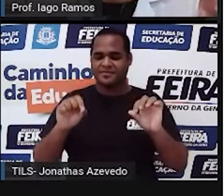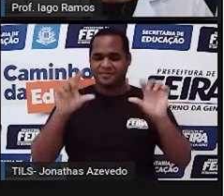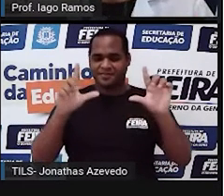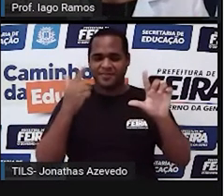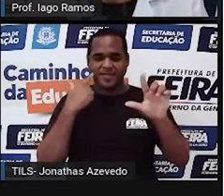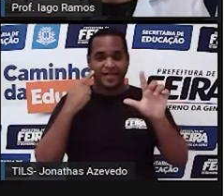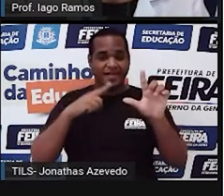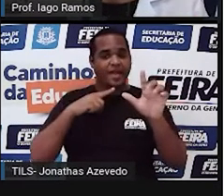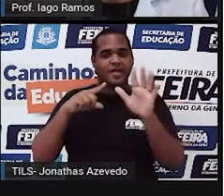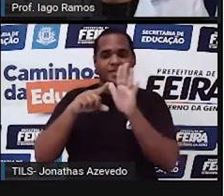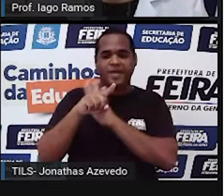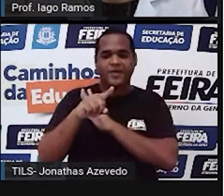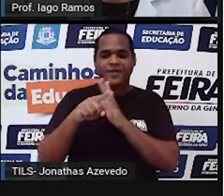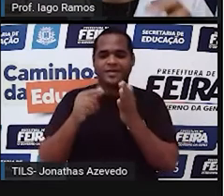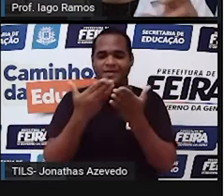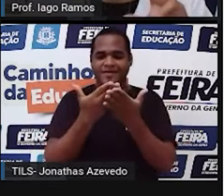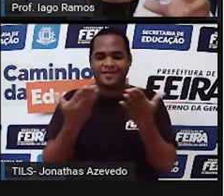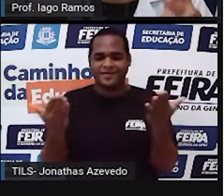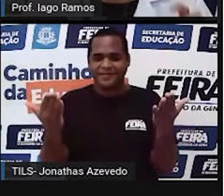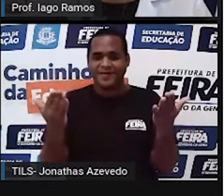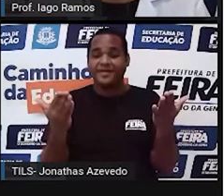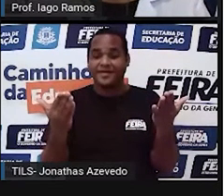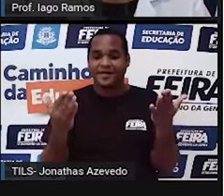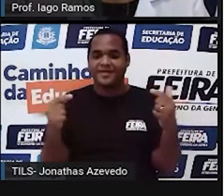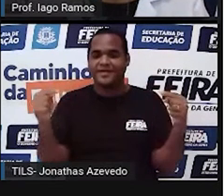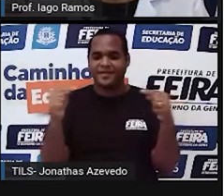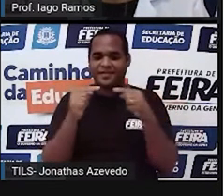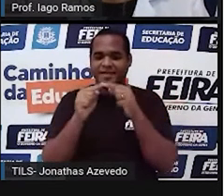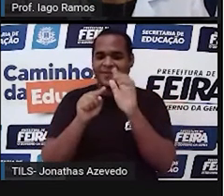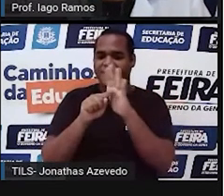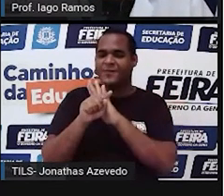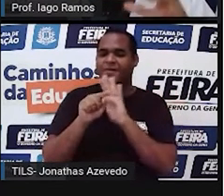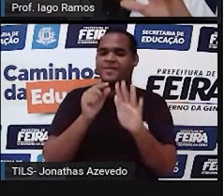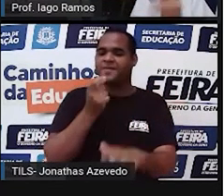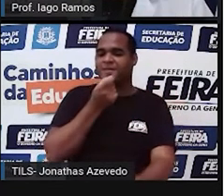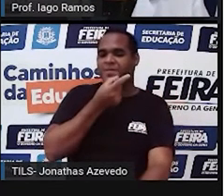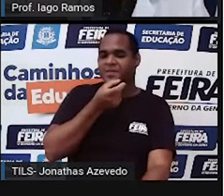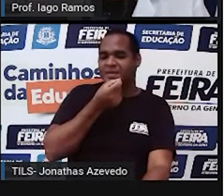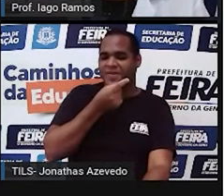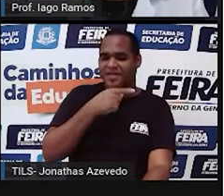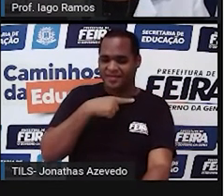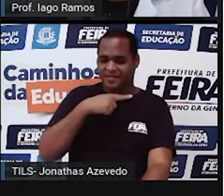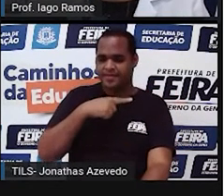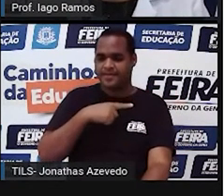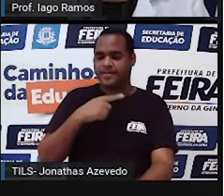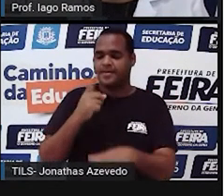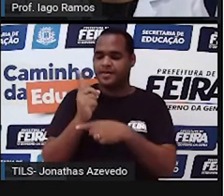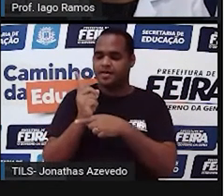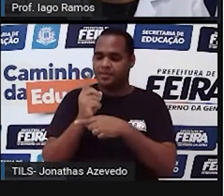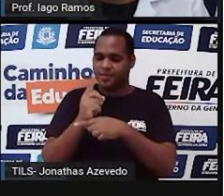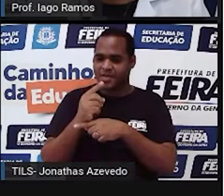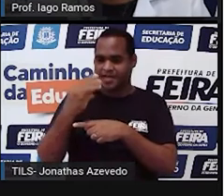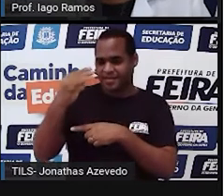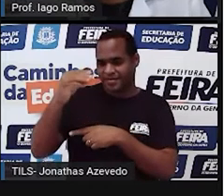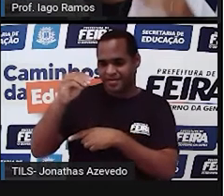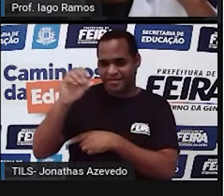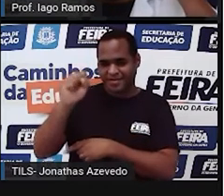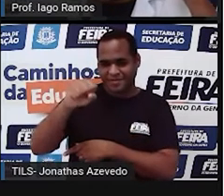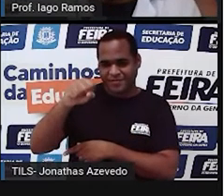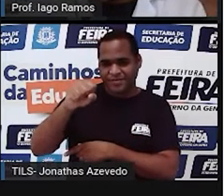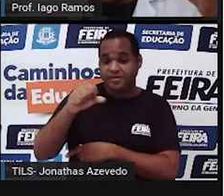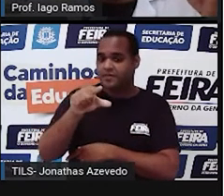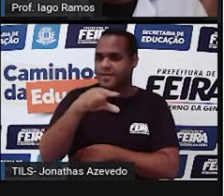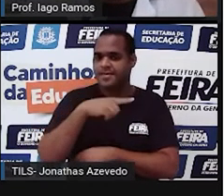uma pergunta. Essa pergunta é como se fosse uma piadazinha e vai contar um reloginho ali de 30 segundos. E